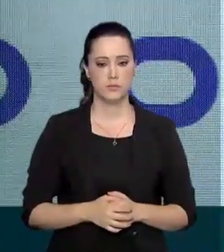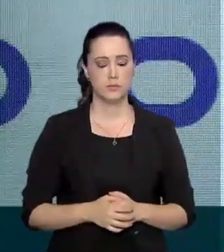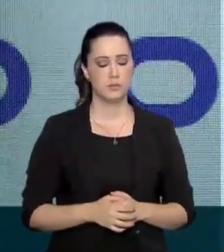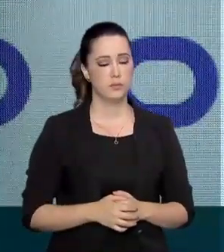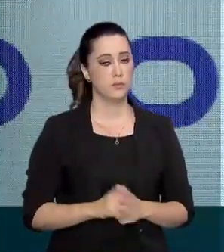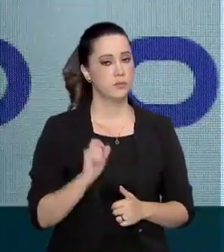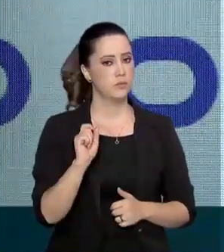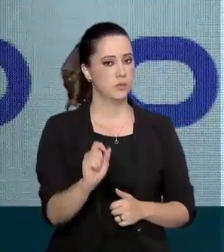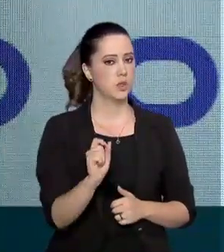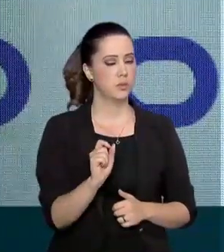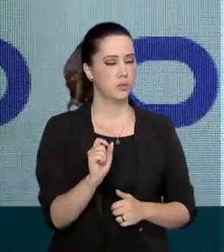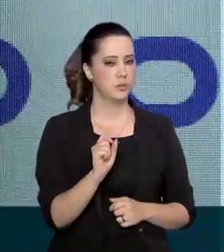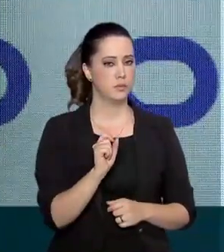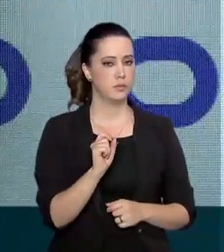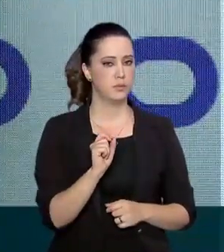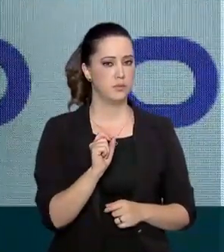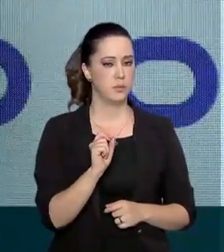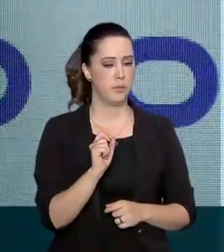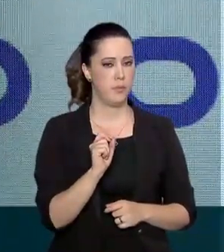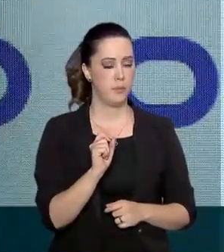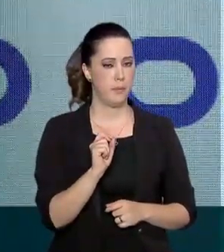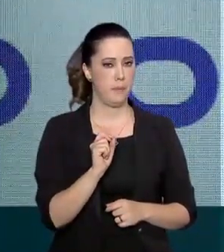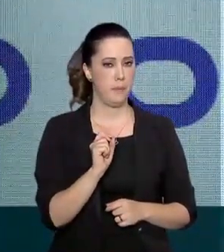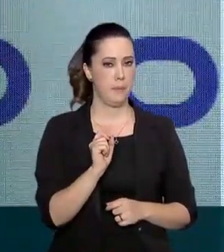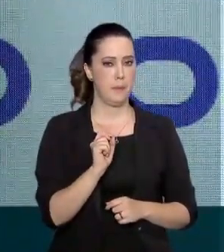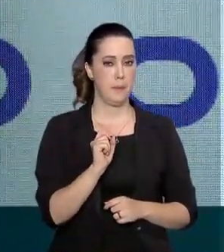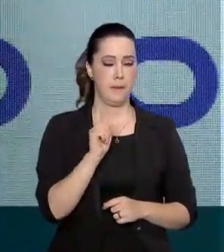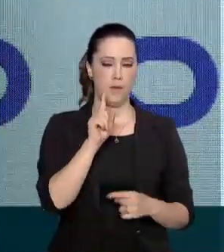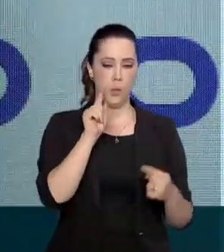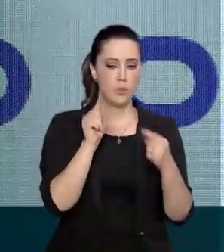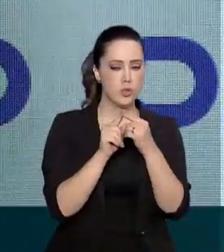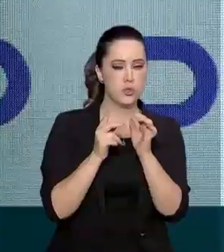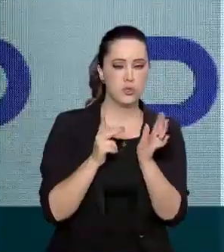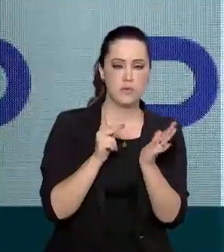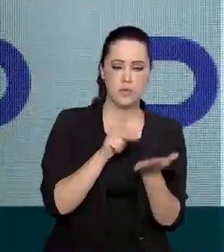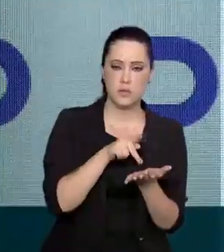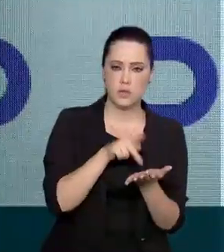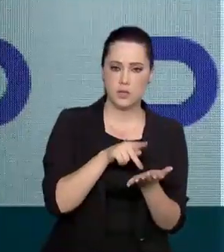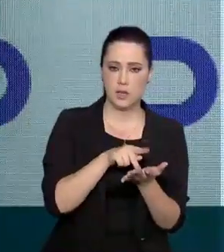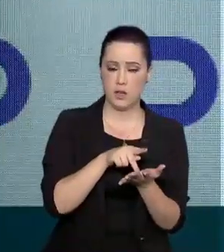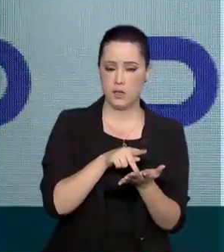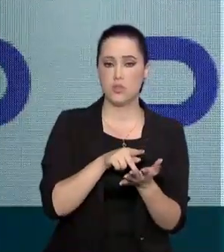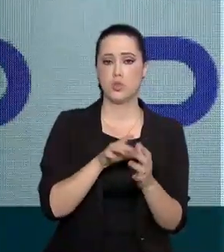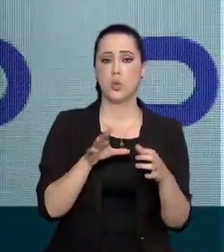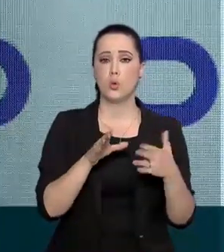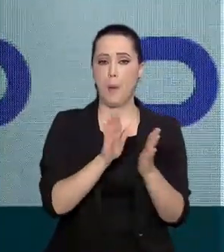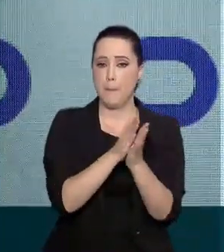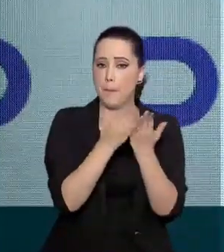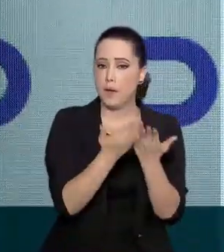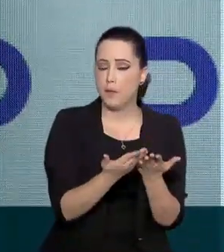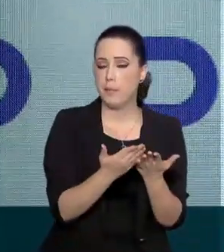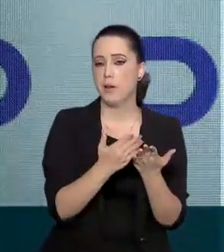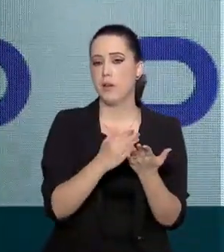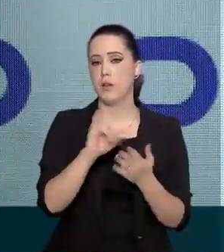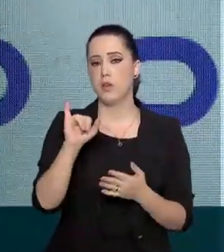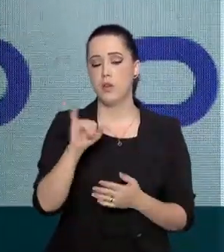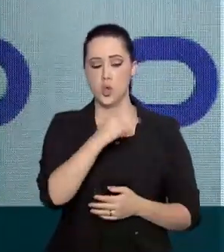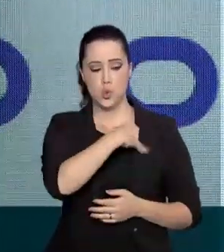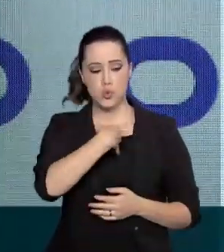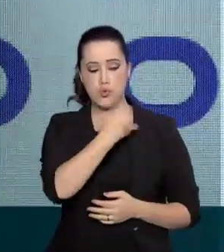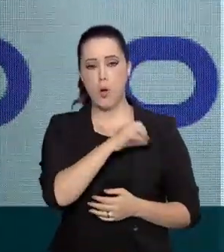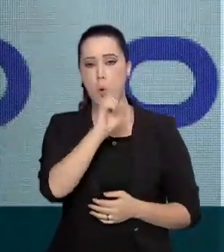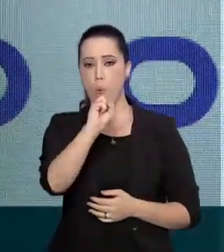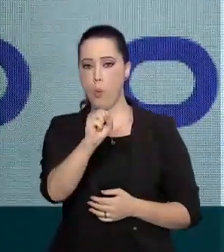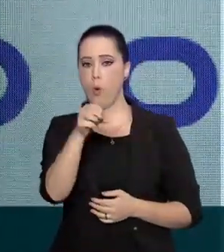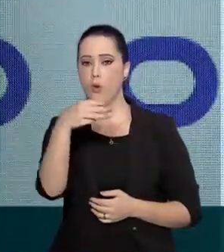Algo voltado para a verdade da série João 8:32. Esse